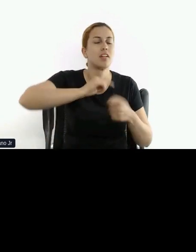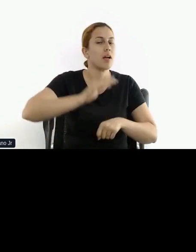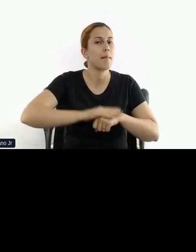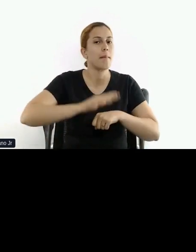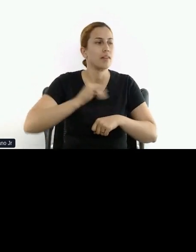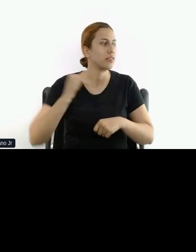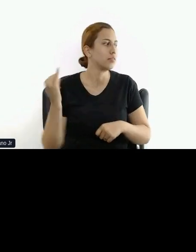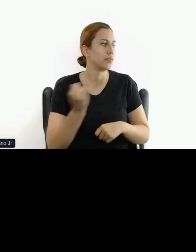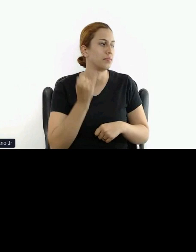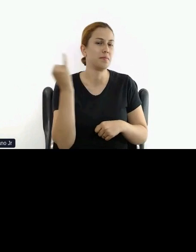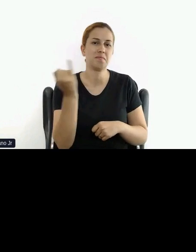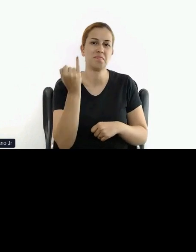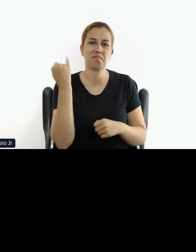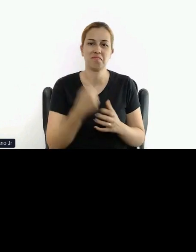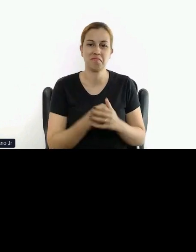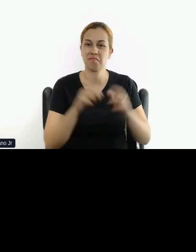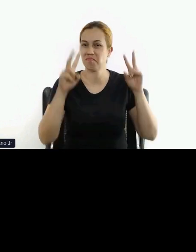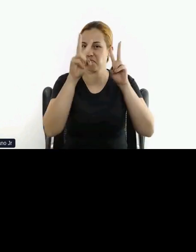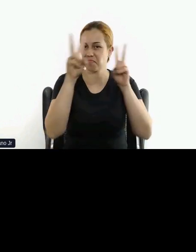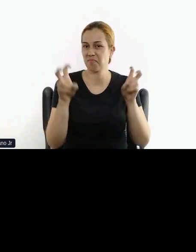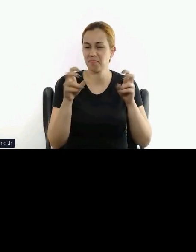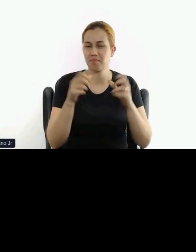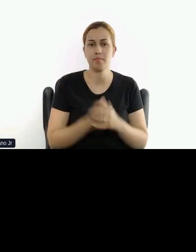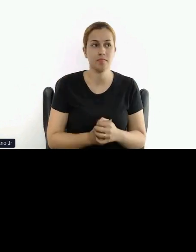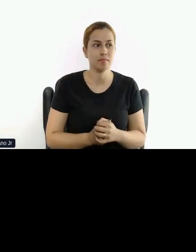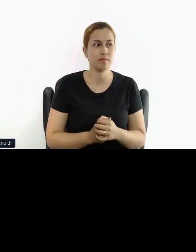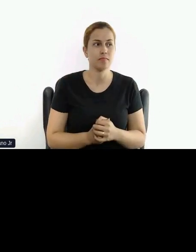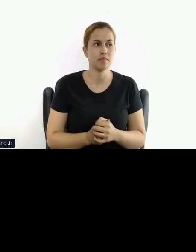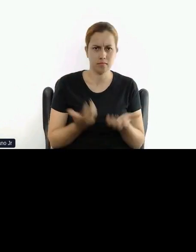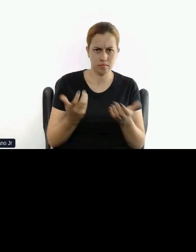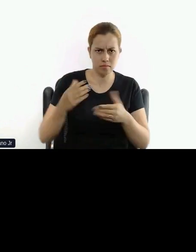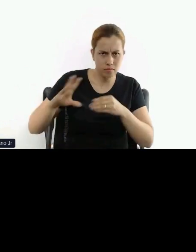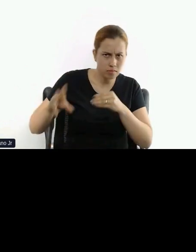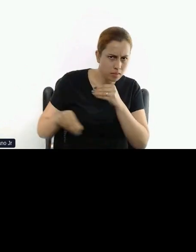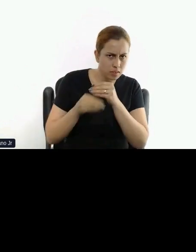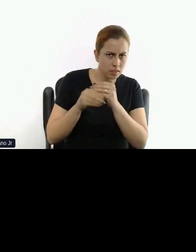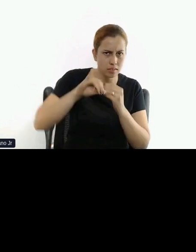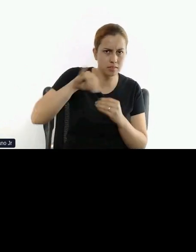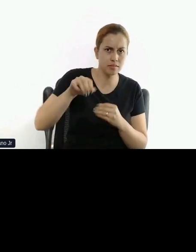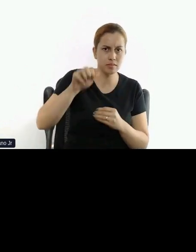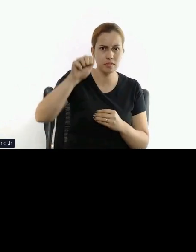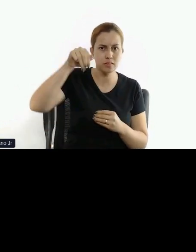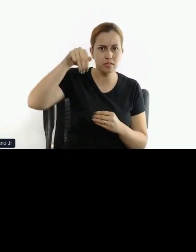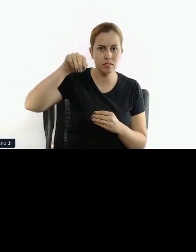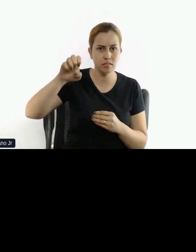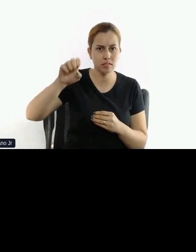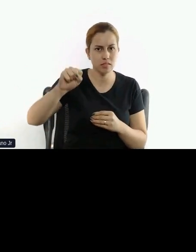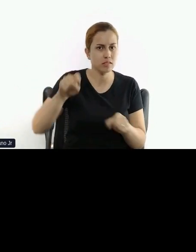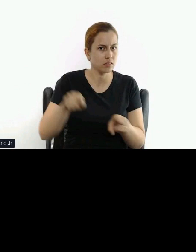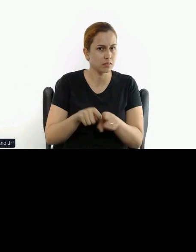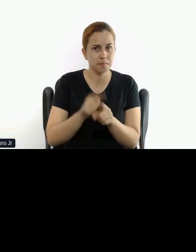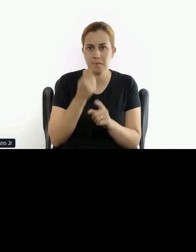possível o assunto. Você quer comentar alguma coisa, James e Zuleika?